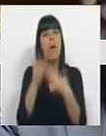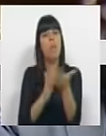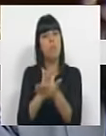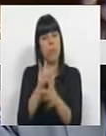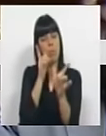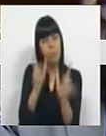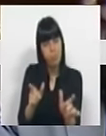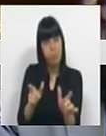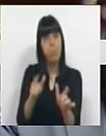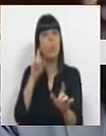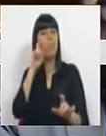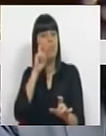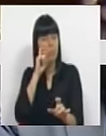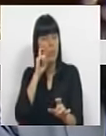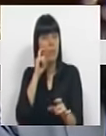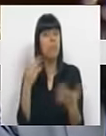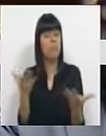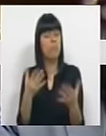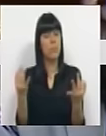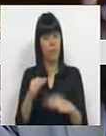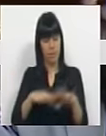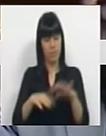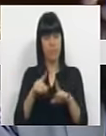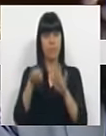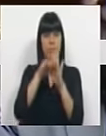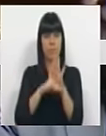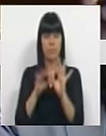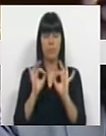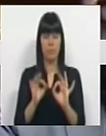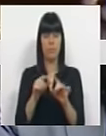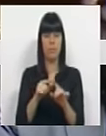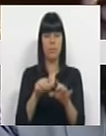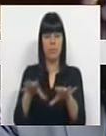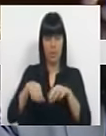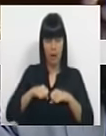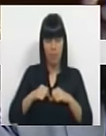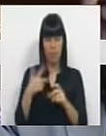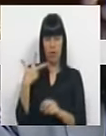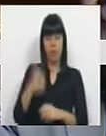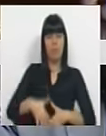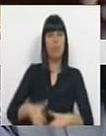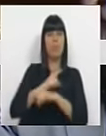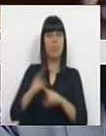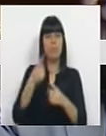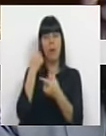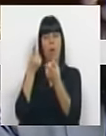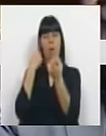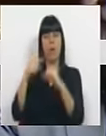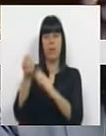contínua, controlada e segura. A concretização de programas SED, captura, esterilização e